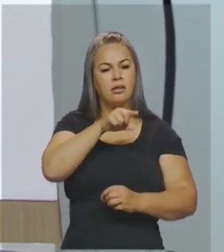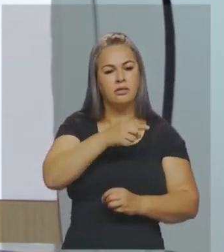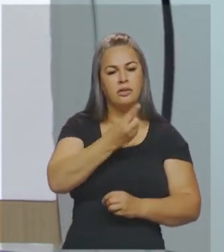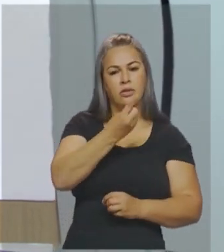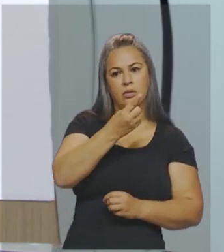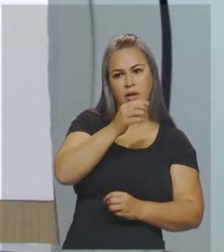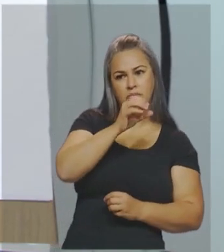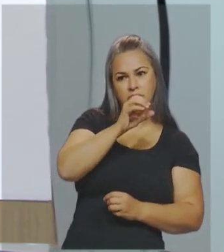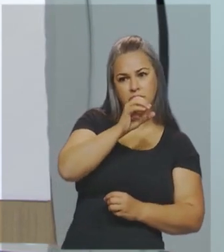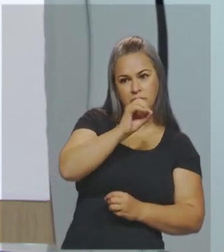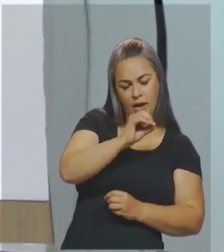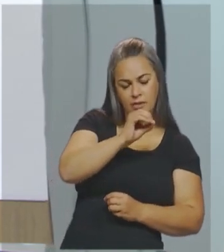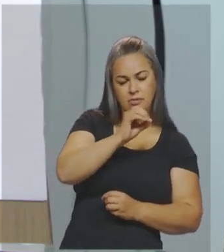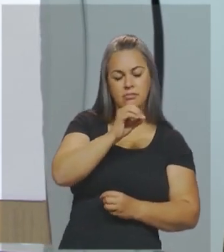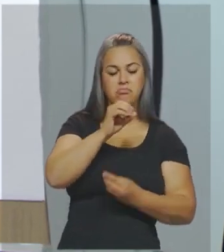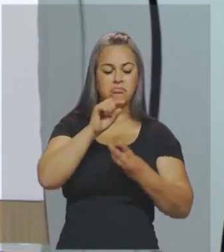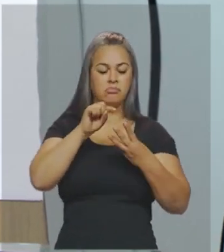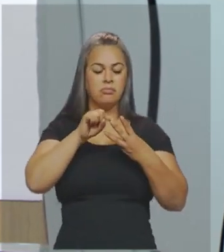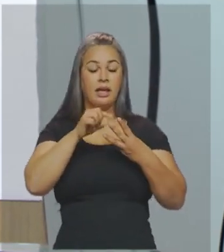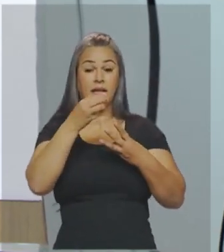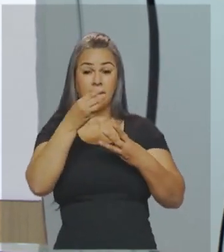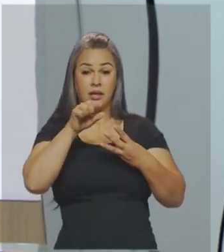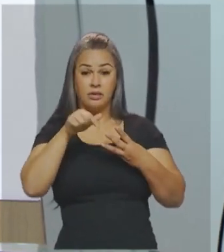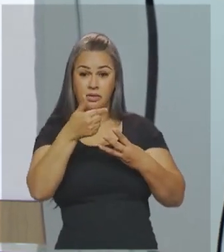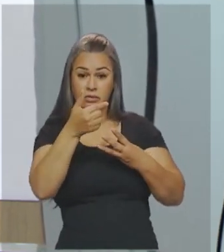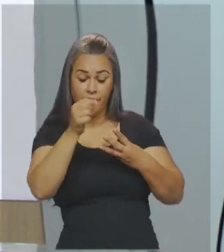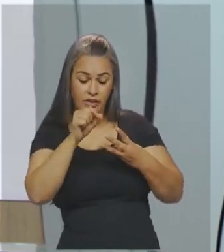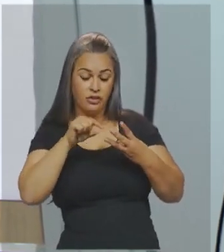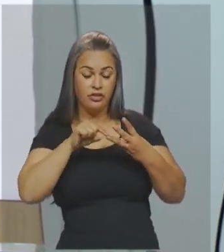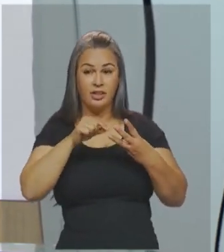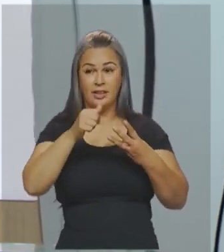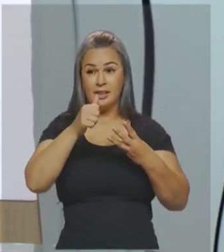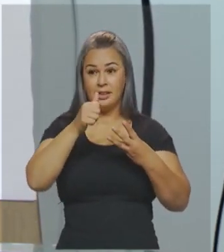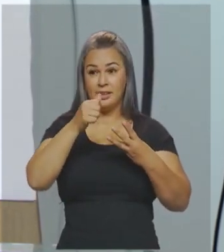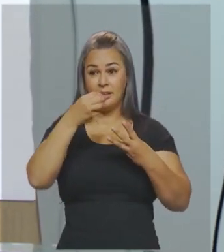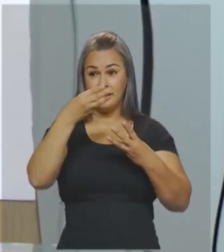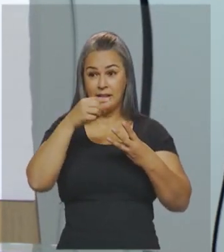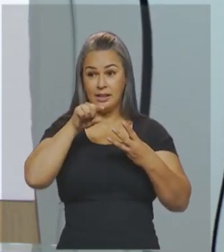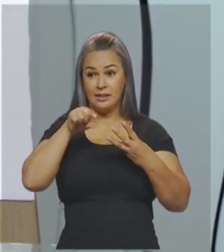menor. Depois que você fez isso, você vai ordenar eles. Então, é o